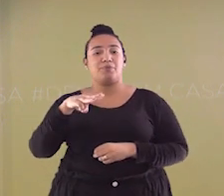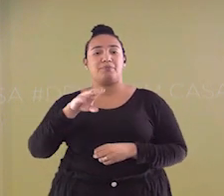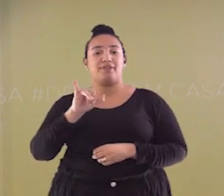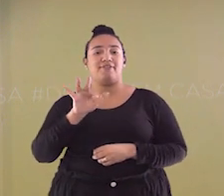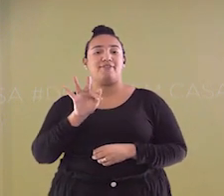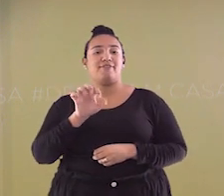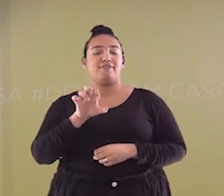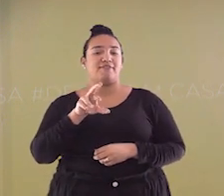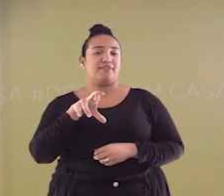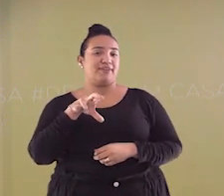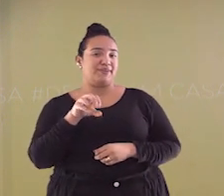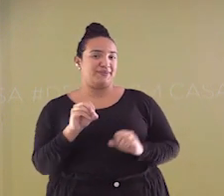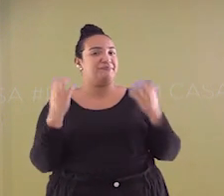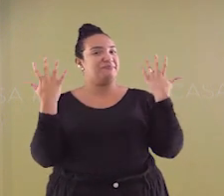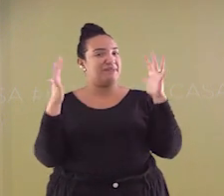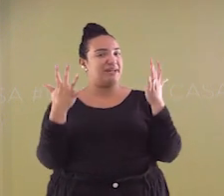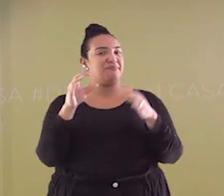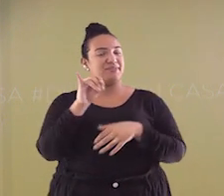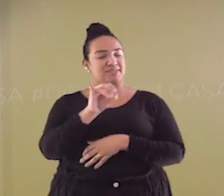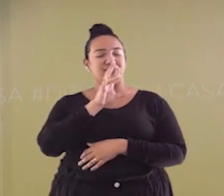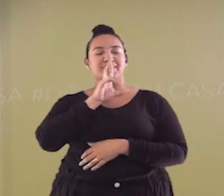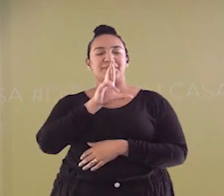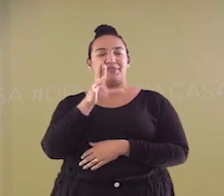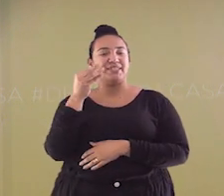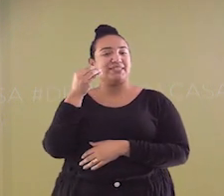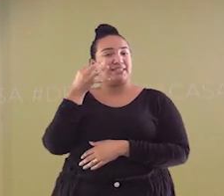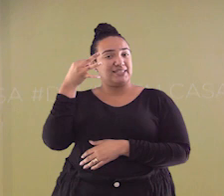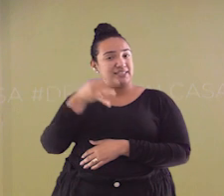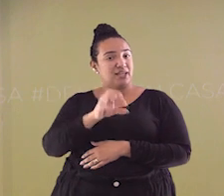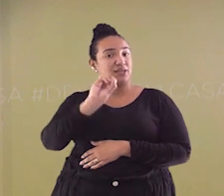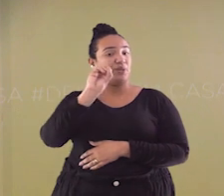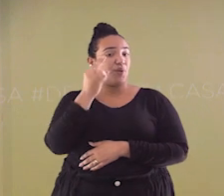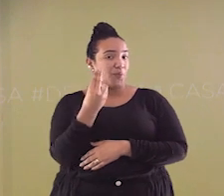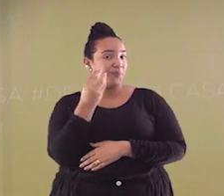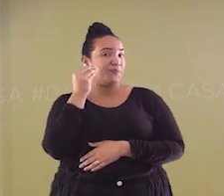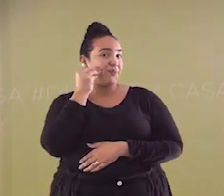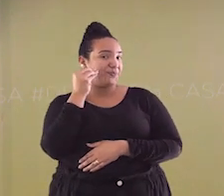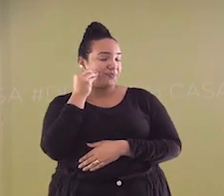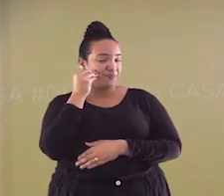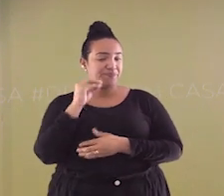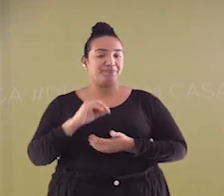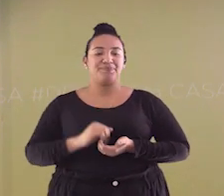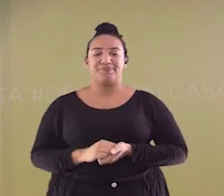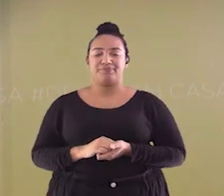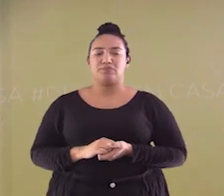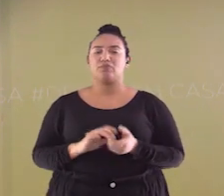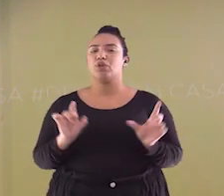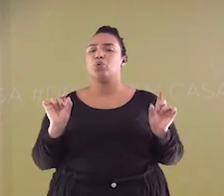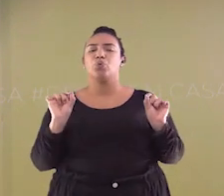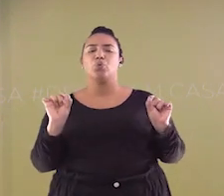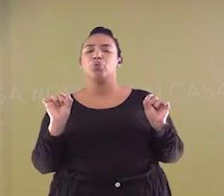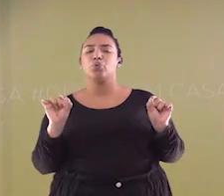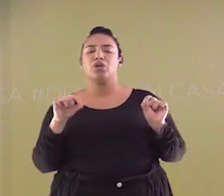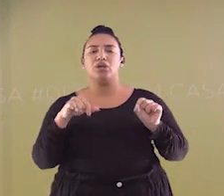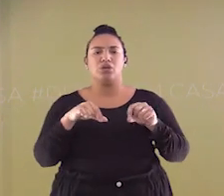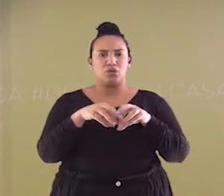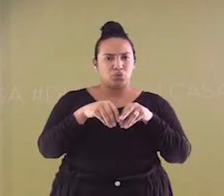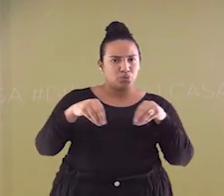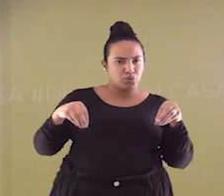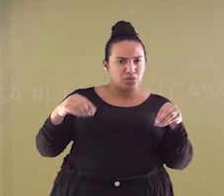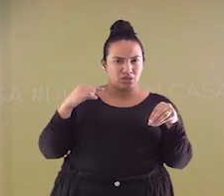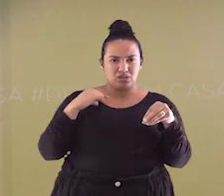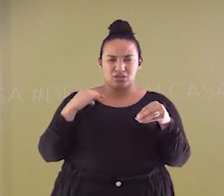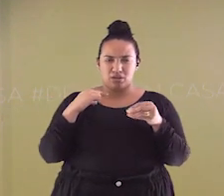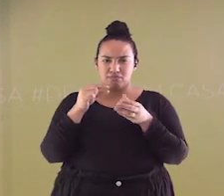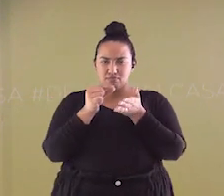Parabéns para você que acertou e para você que tentou também. O que é? Um solo que contém